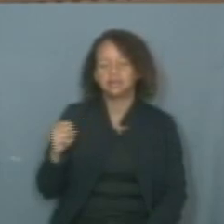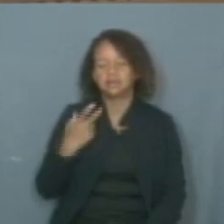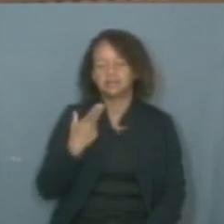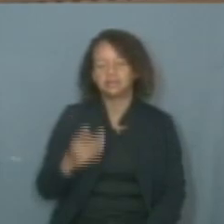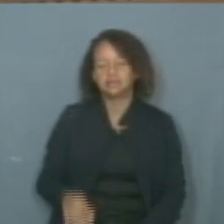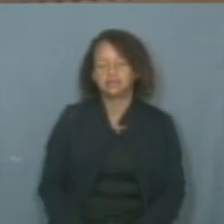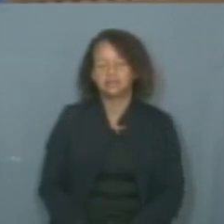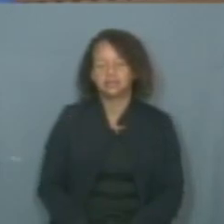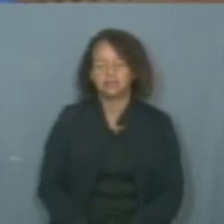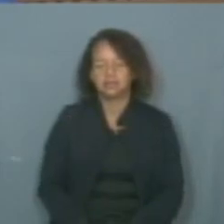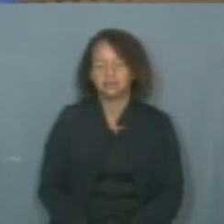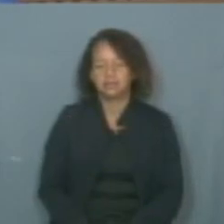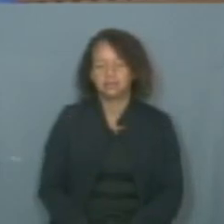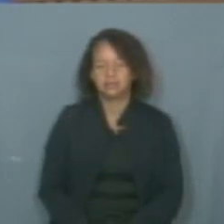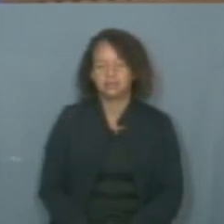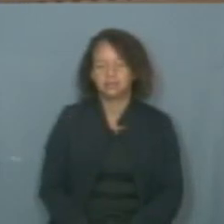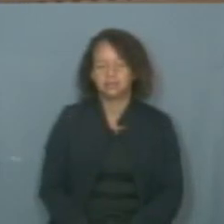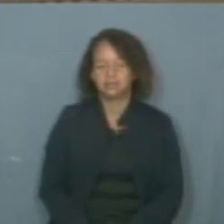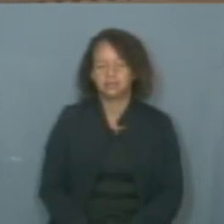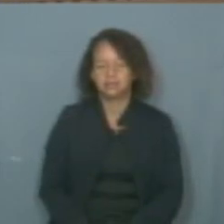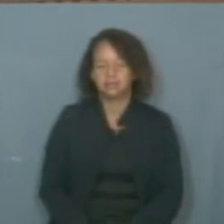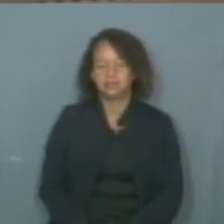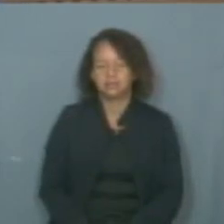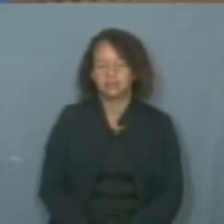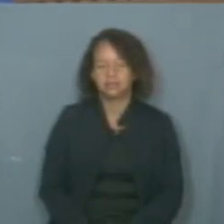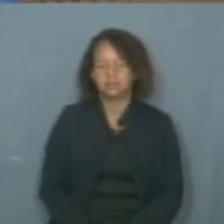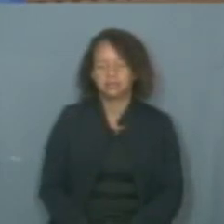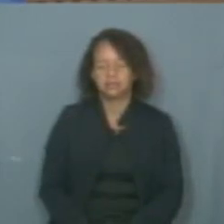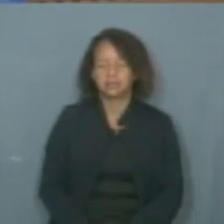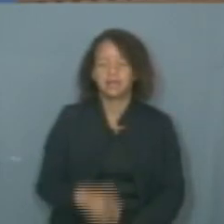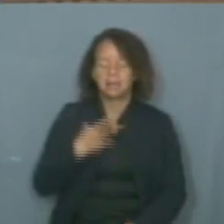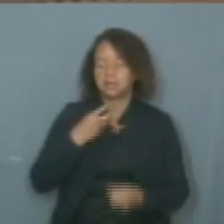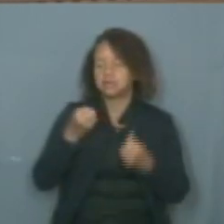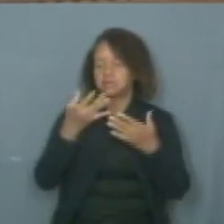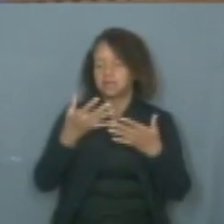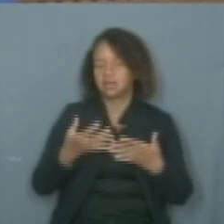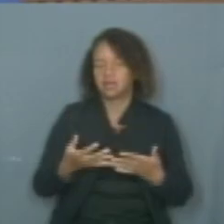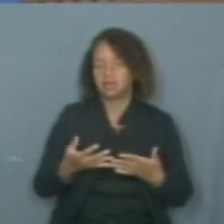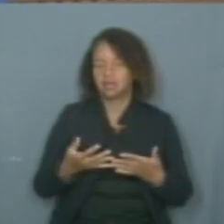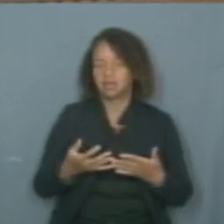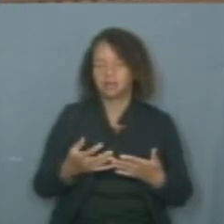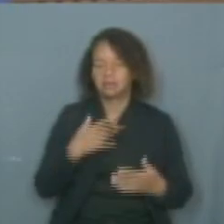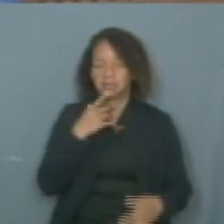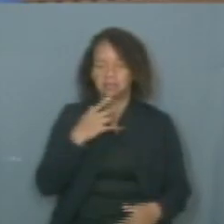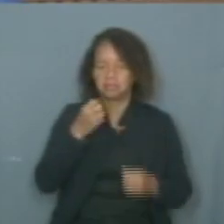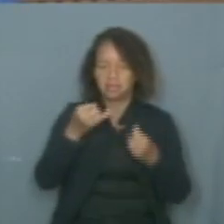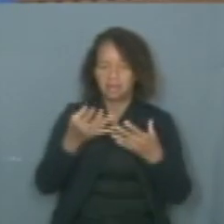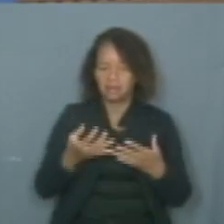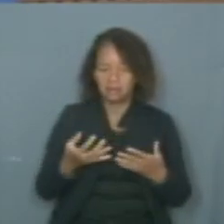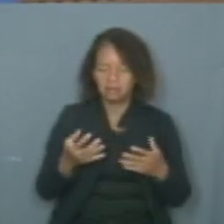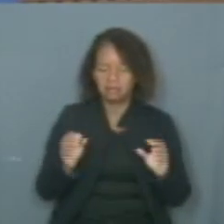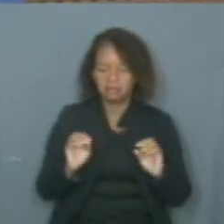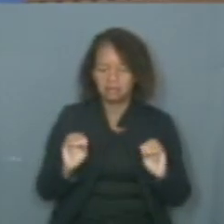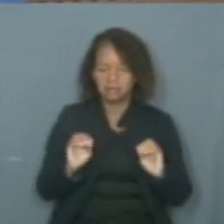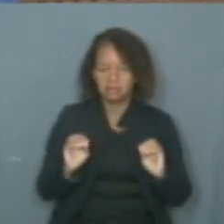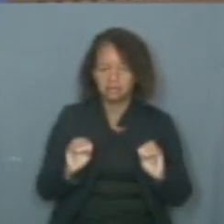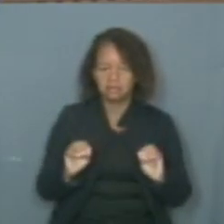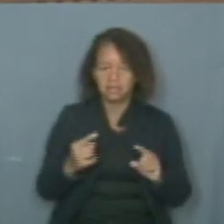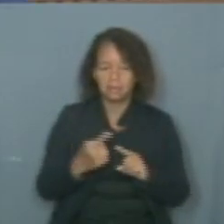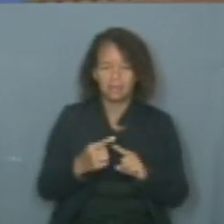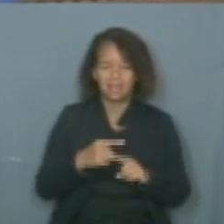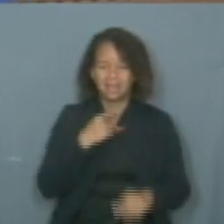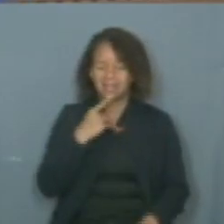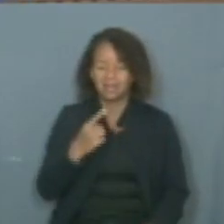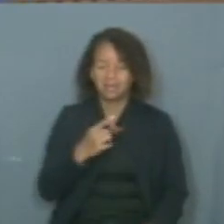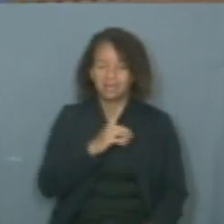ver se alguém vem. Pronto, ela está vindo ali. Para poder justificar. Ninguém vai justificar, não. Para poder justificar. Porque